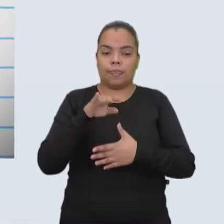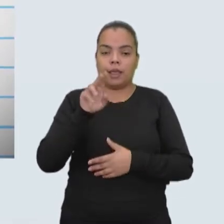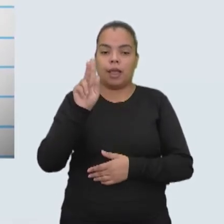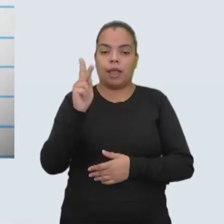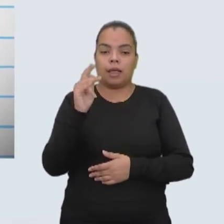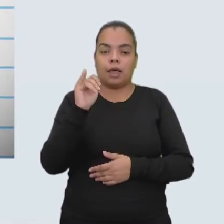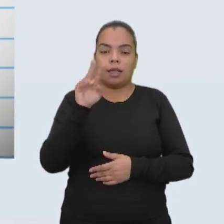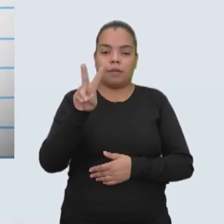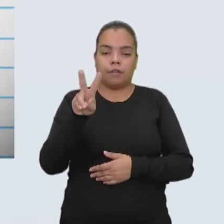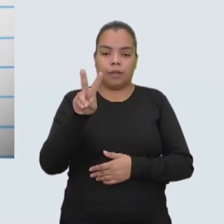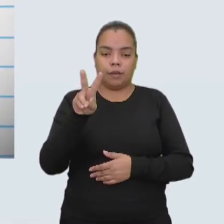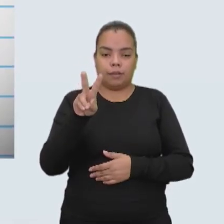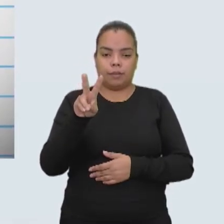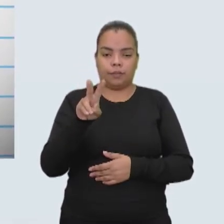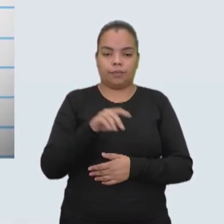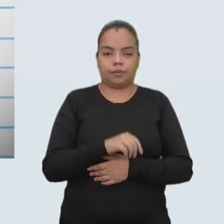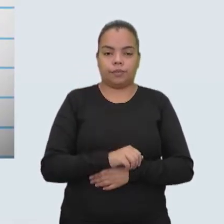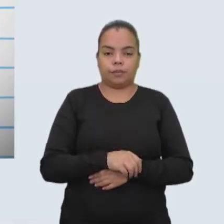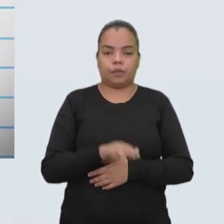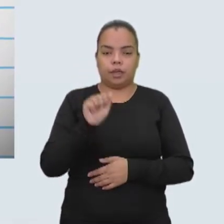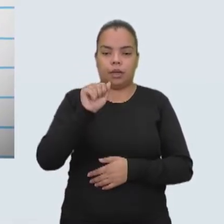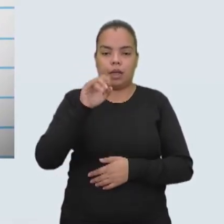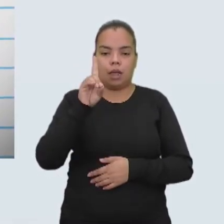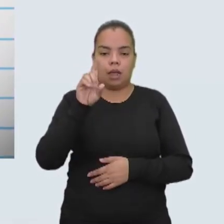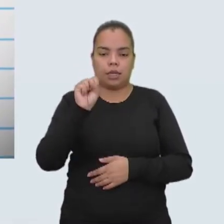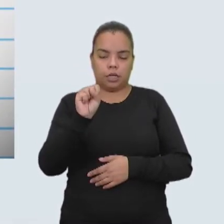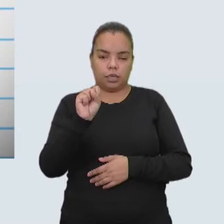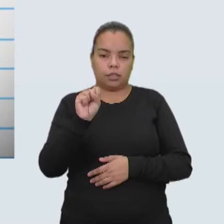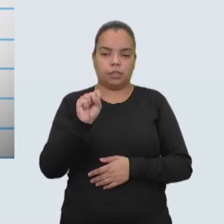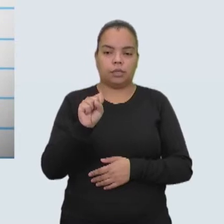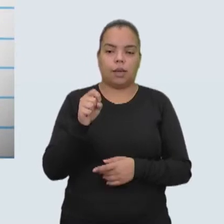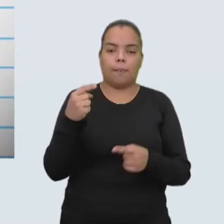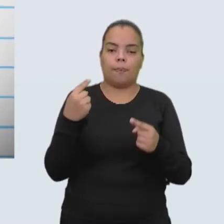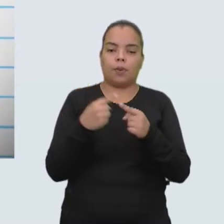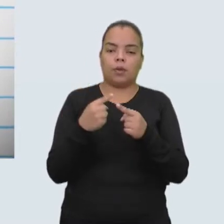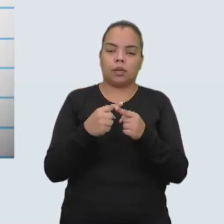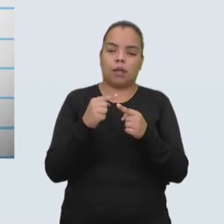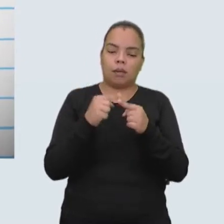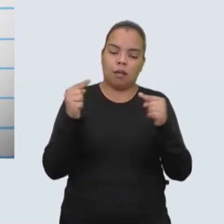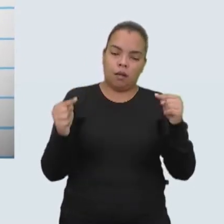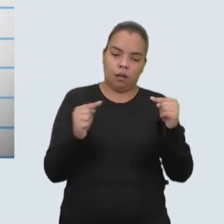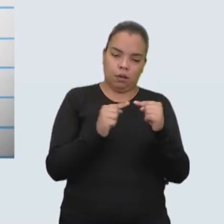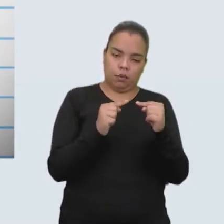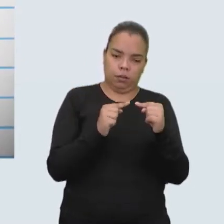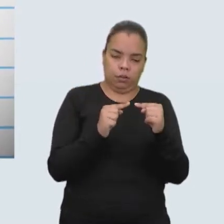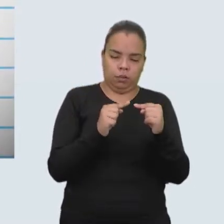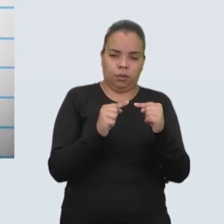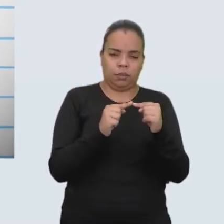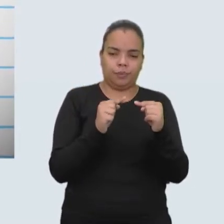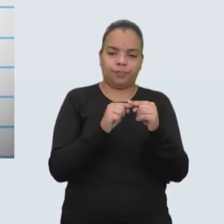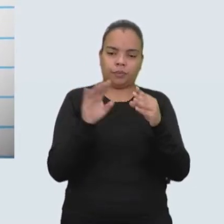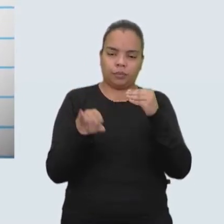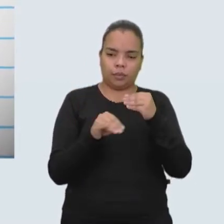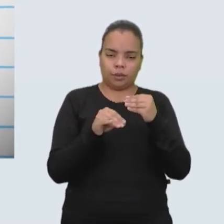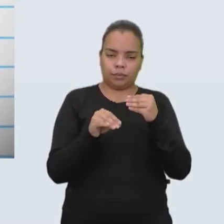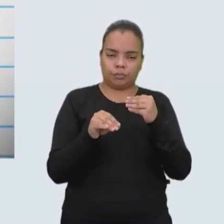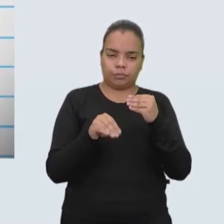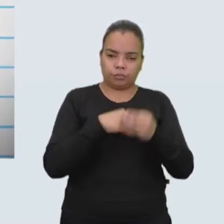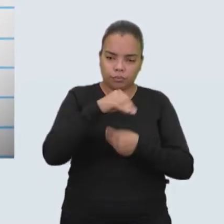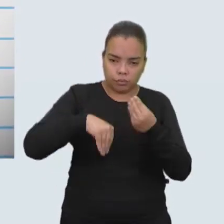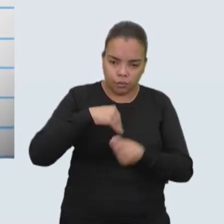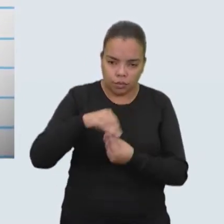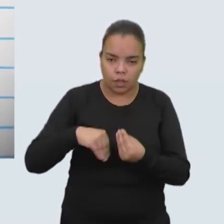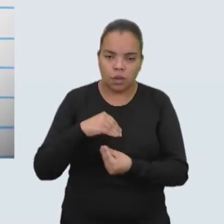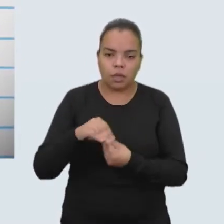particularmente vulneráveis à infecção pelo vírus HIV devido à combinação de fatores biológicos com as desigualdades de